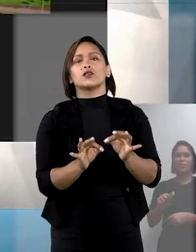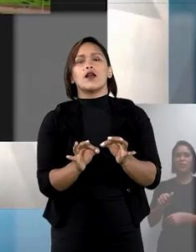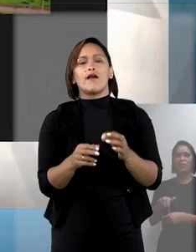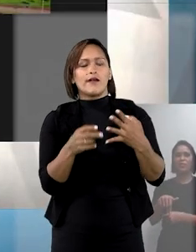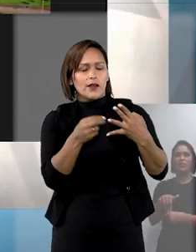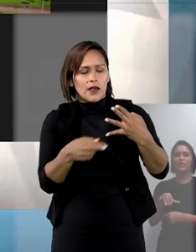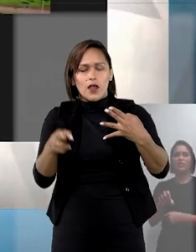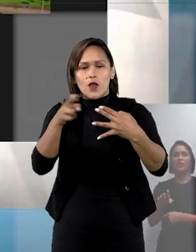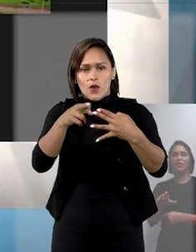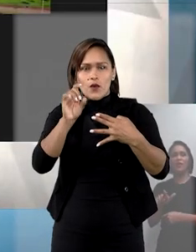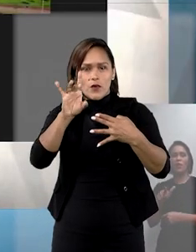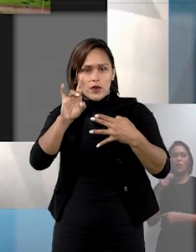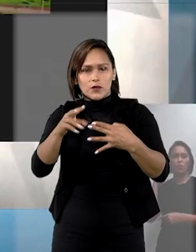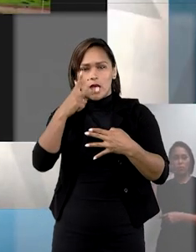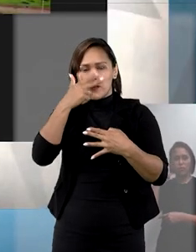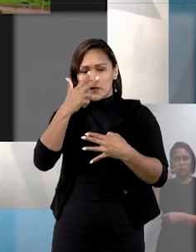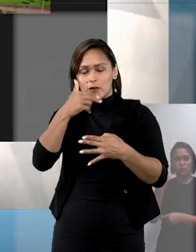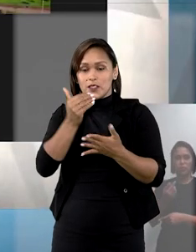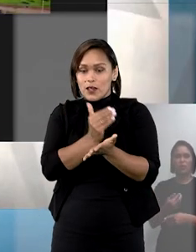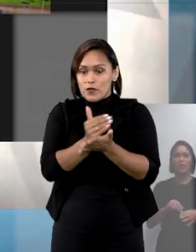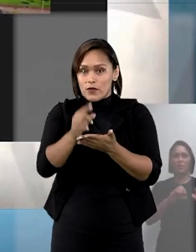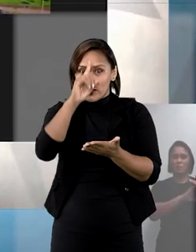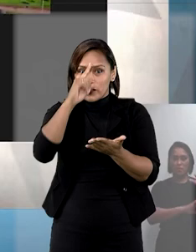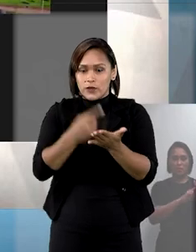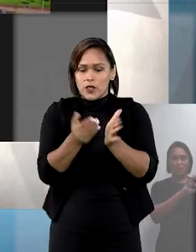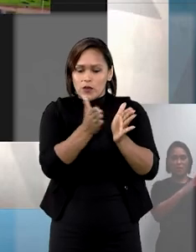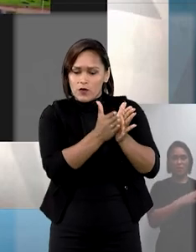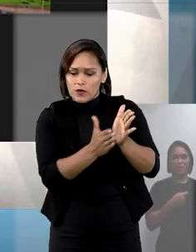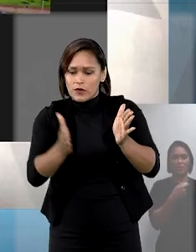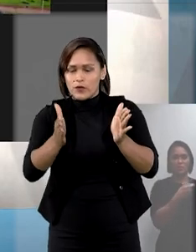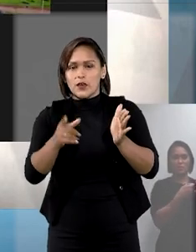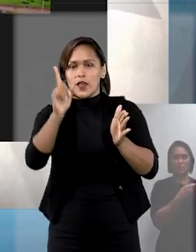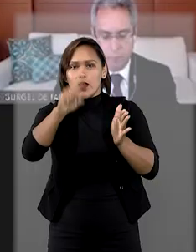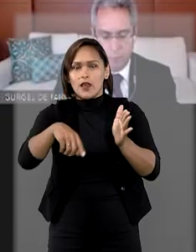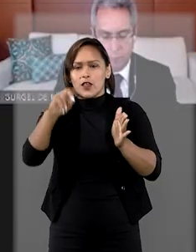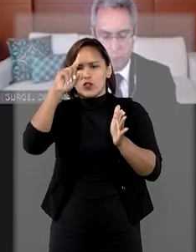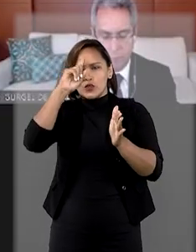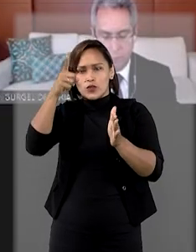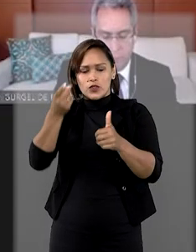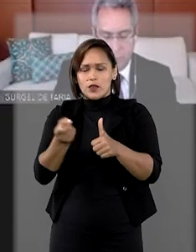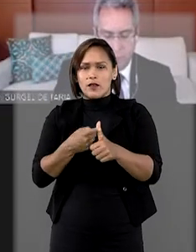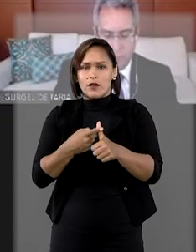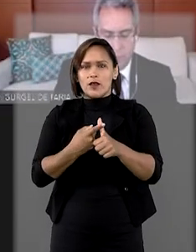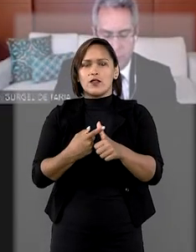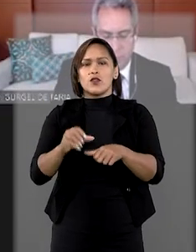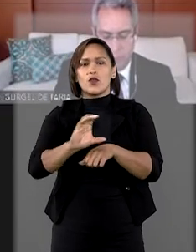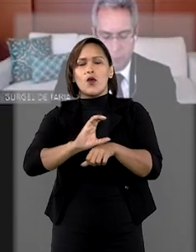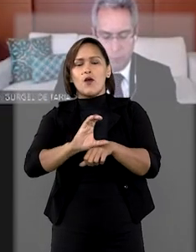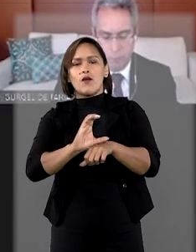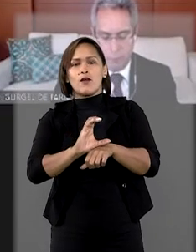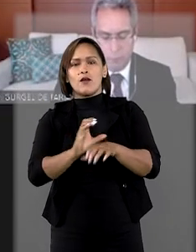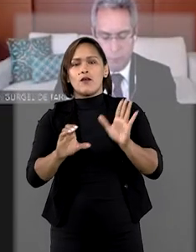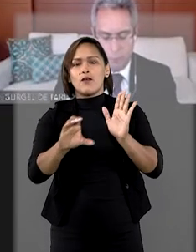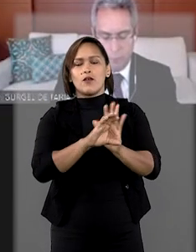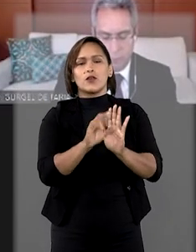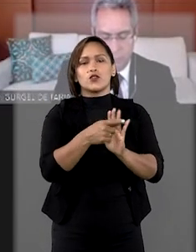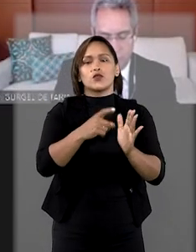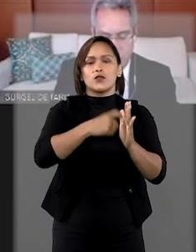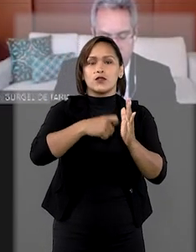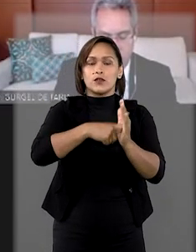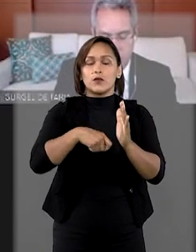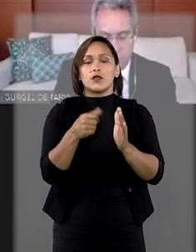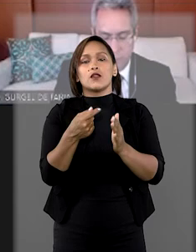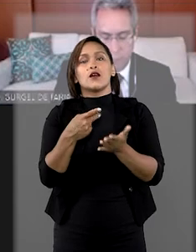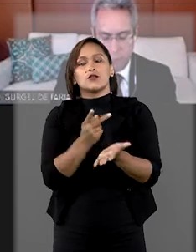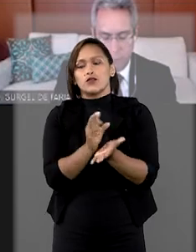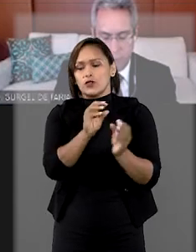especiais repetitivos, o colegiado definiu o início da contagem do prazo decadencial previsto no Código Tributário Nacional para a constituição